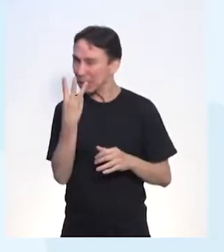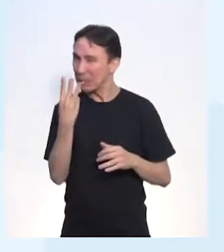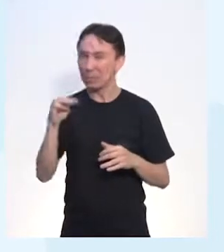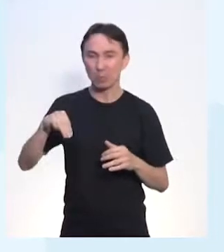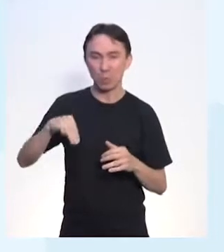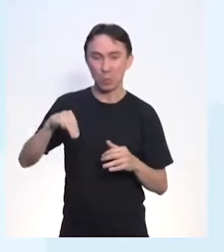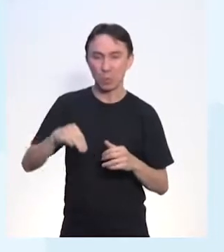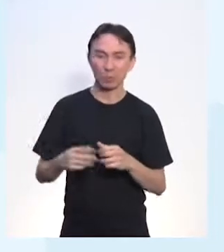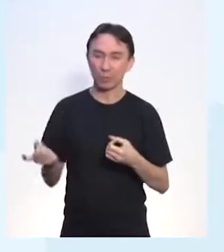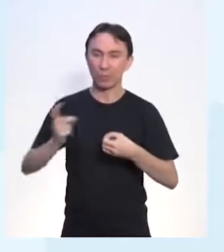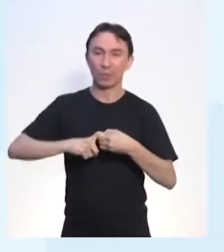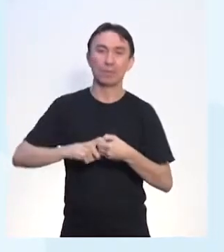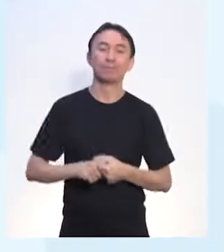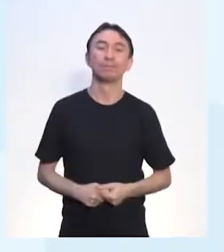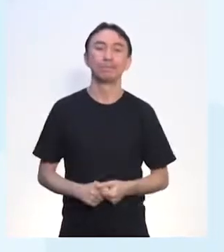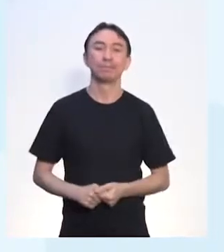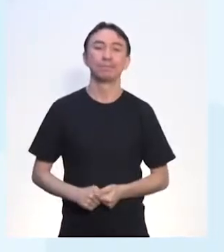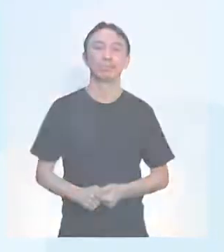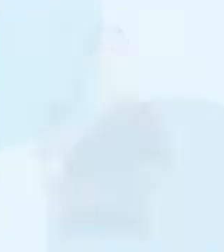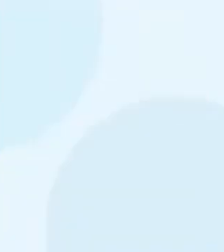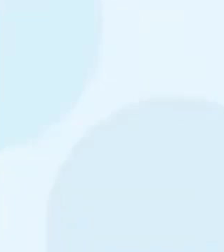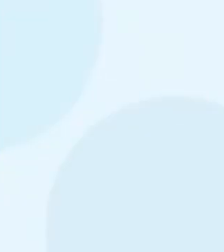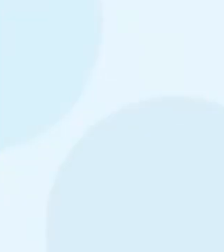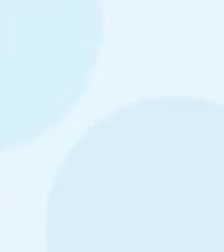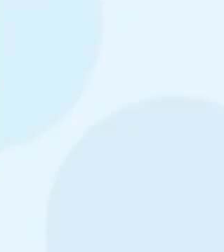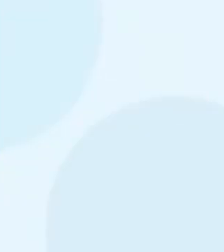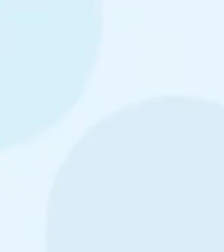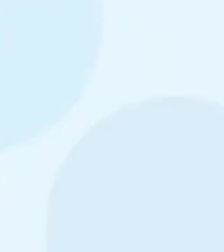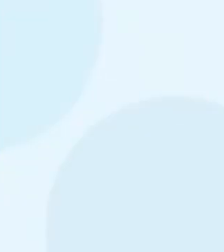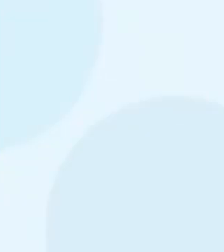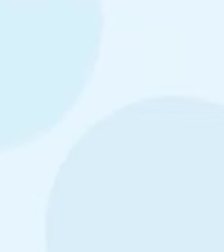voltamos então em 3 minutos.